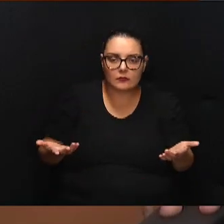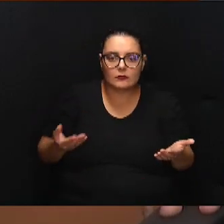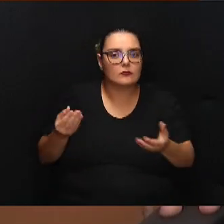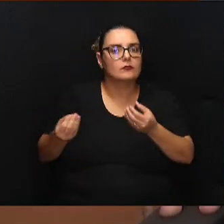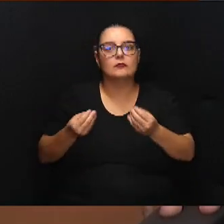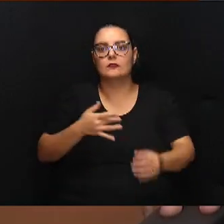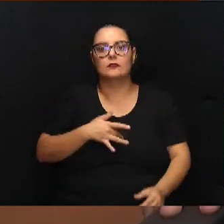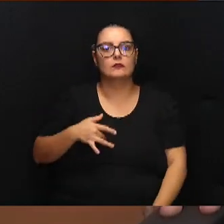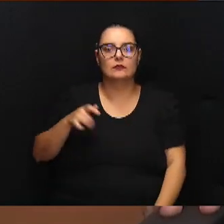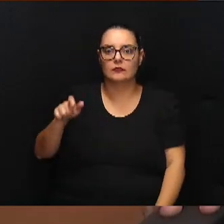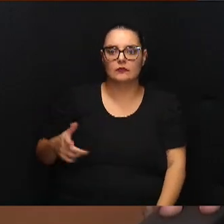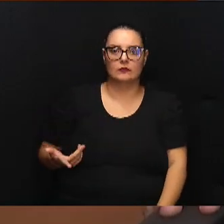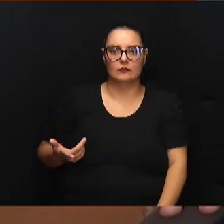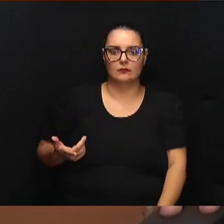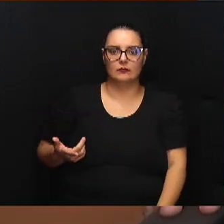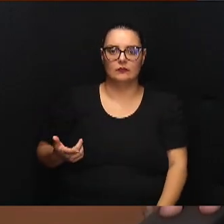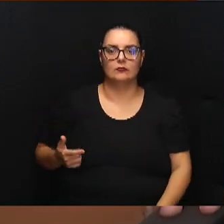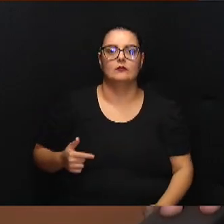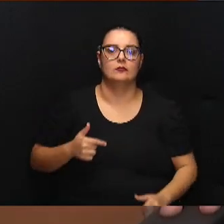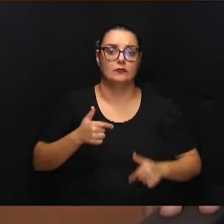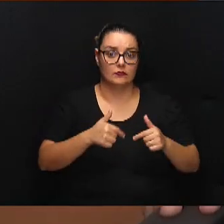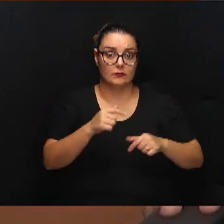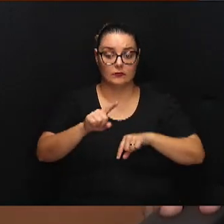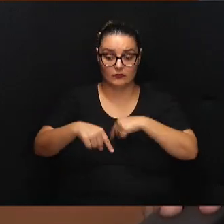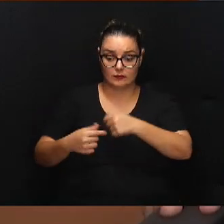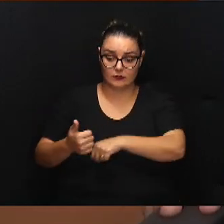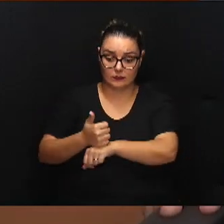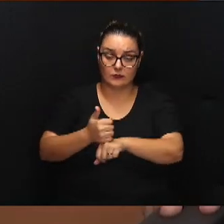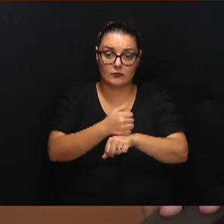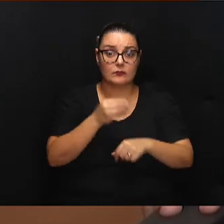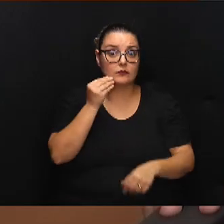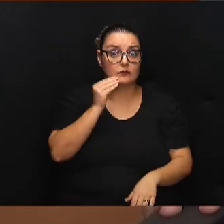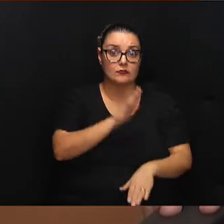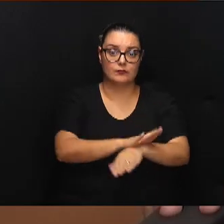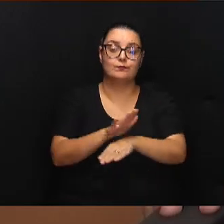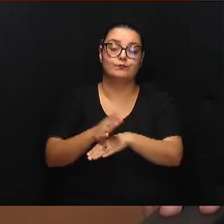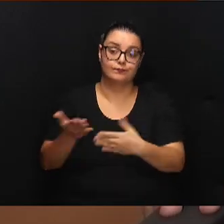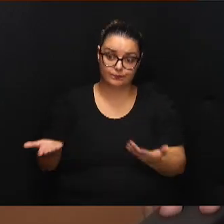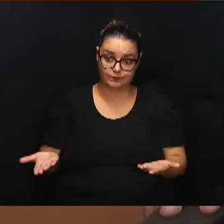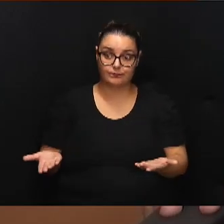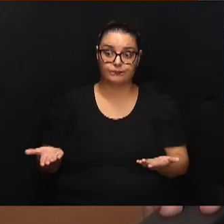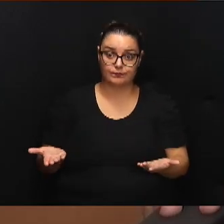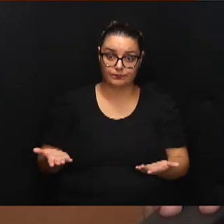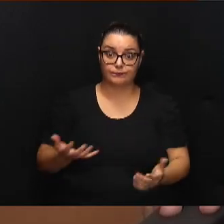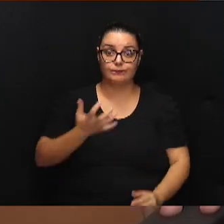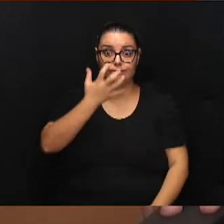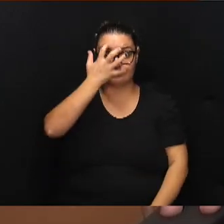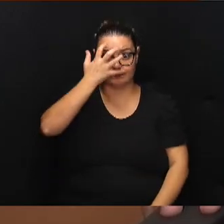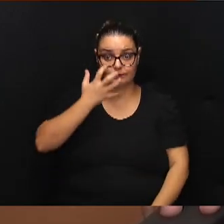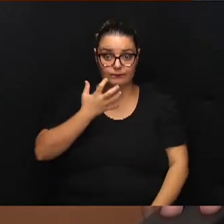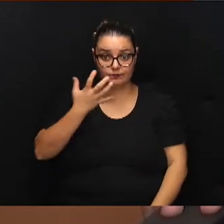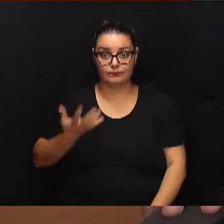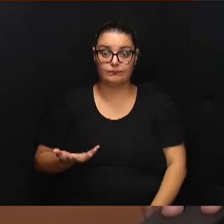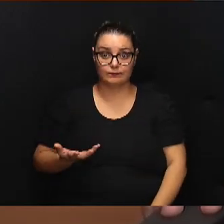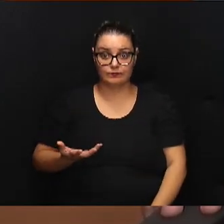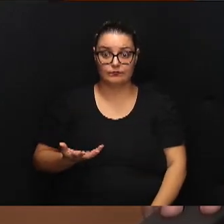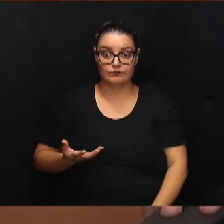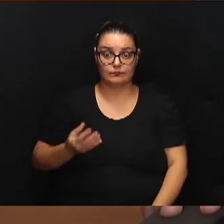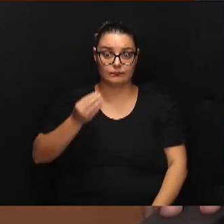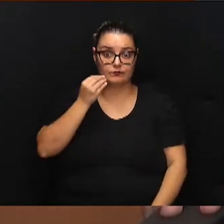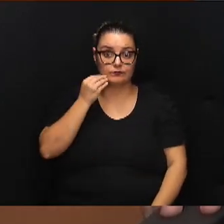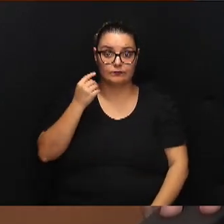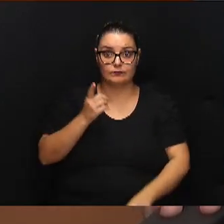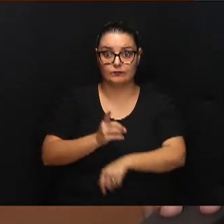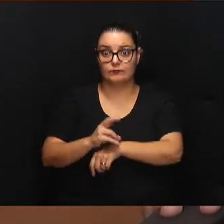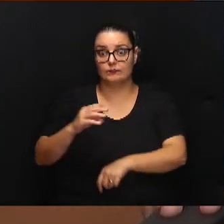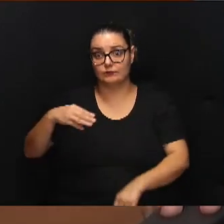saúde dessa pessoa e o trabalho também dos outros profissionais que estão tentando ajudar? Então, é muito sério você tentar, cada um, o doutor